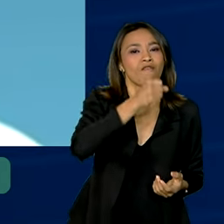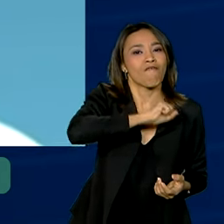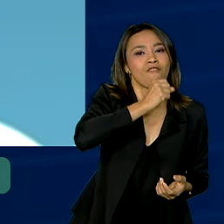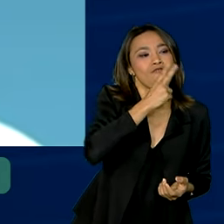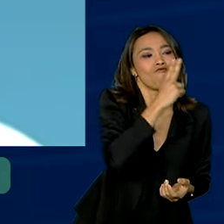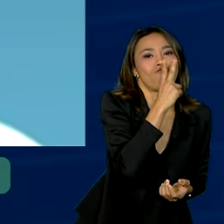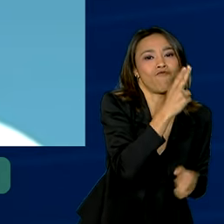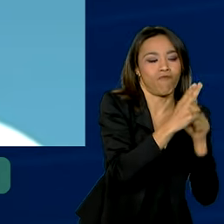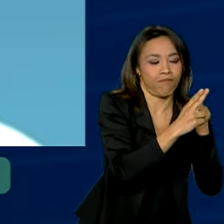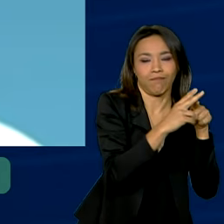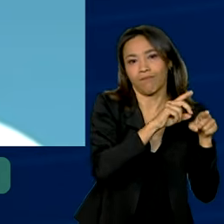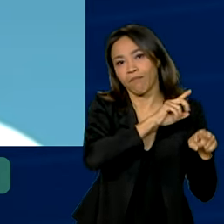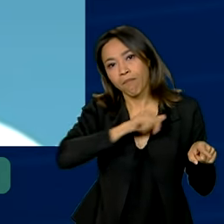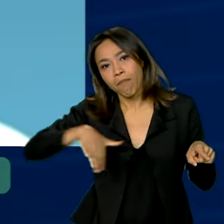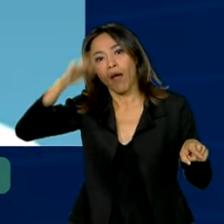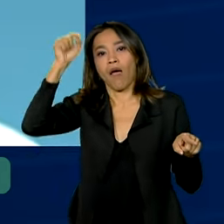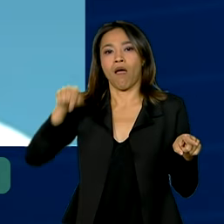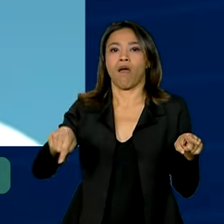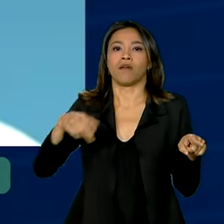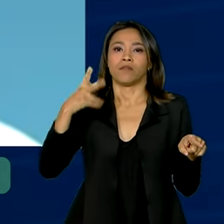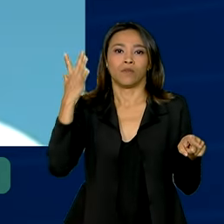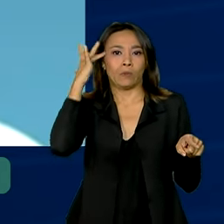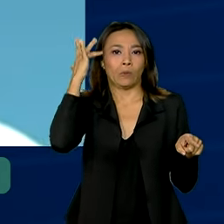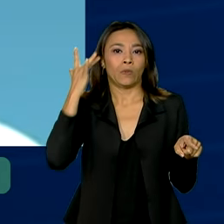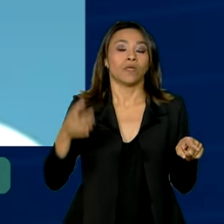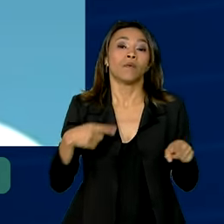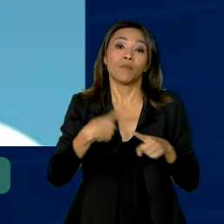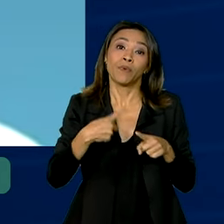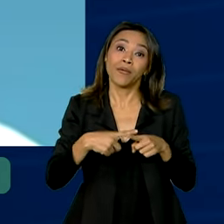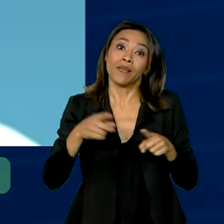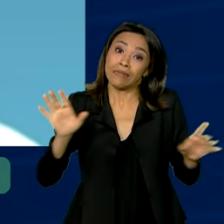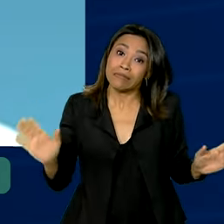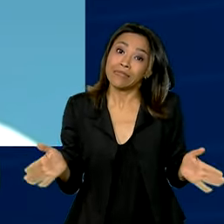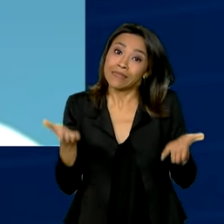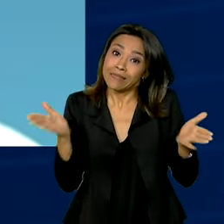políticas de saúde devem se direcionar no sentido de desestimular e mesmo inibir o seu uso.